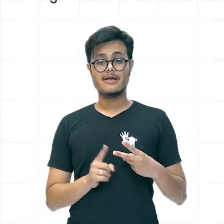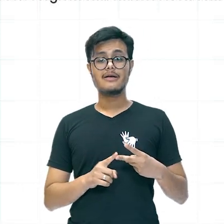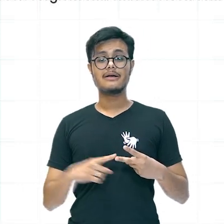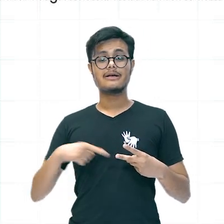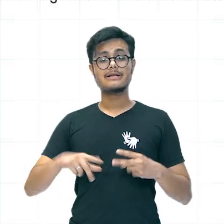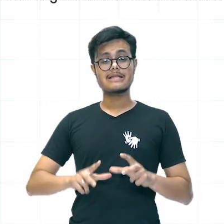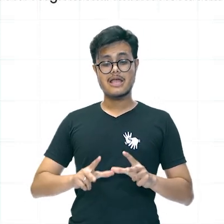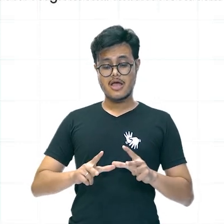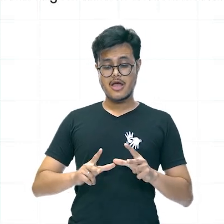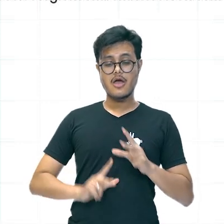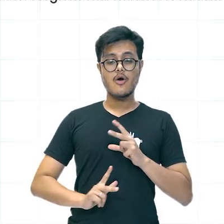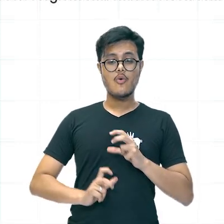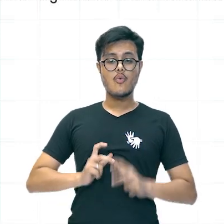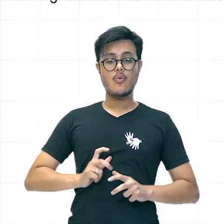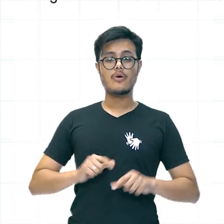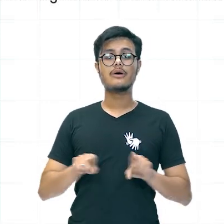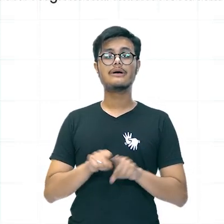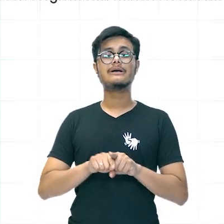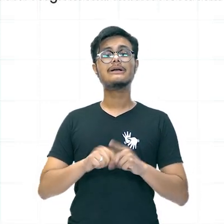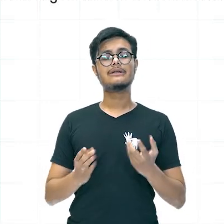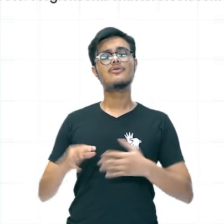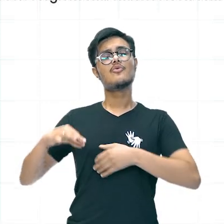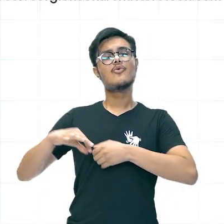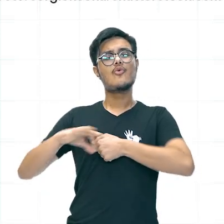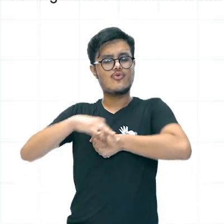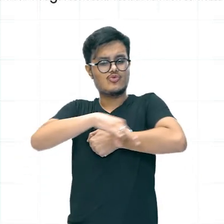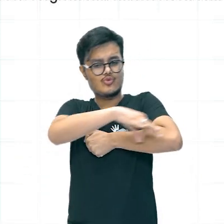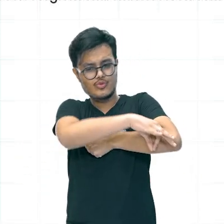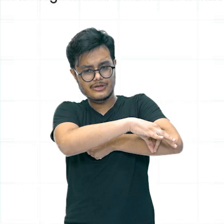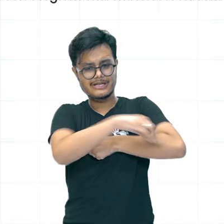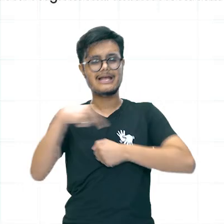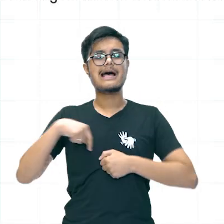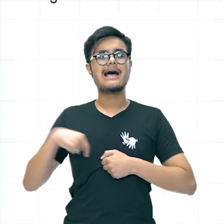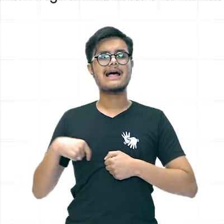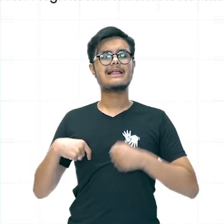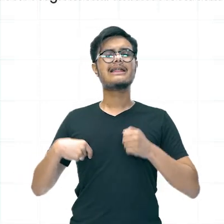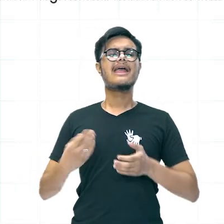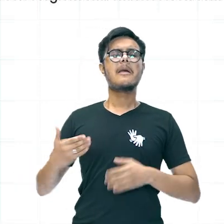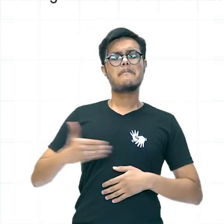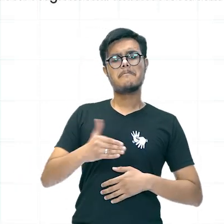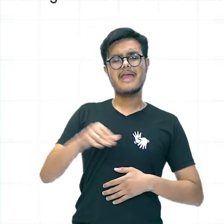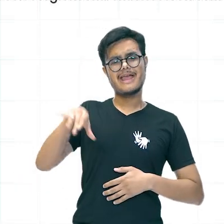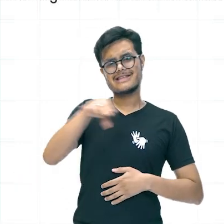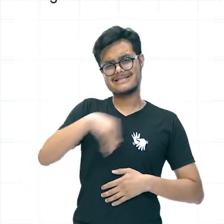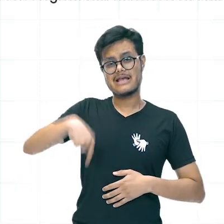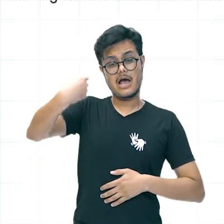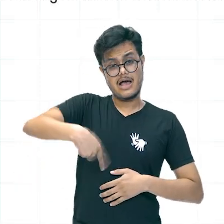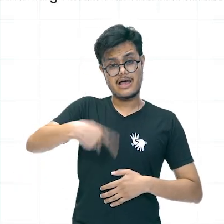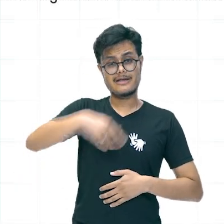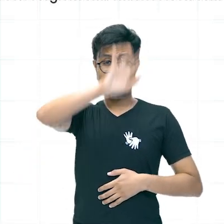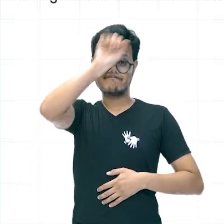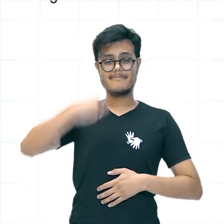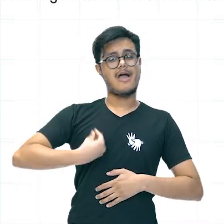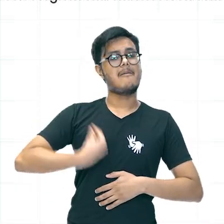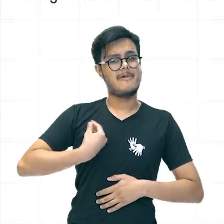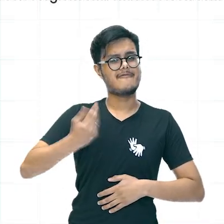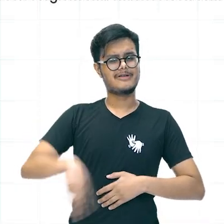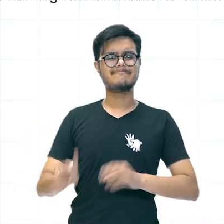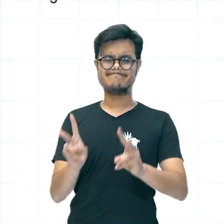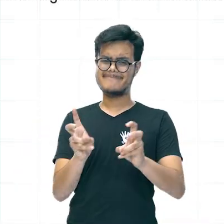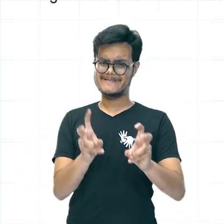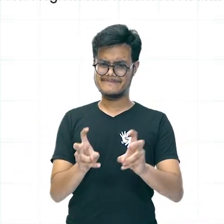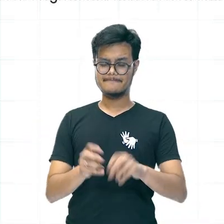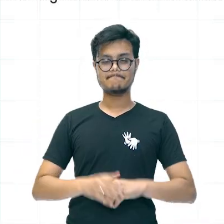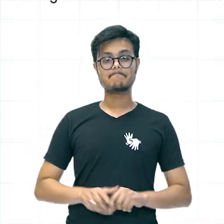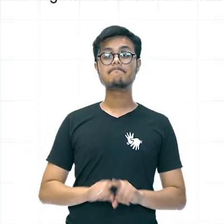de esqueleto ósseo, como por exemplo tucunaré, pirarucu, entre outros peixes até aqui da nossa região a gente consegue observar, né?